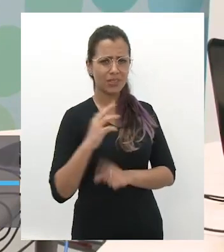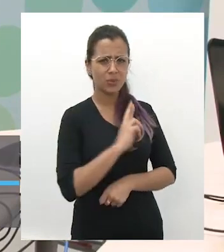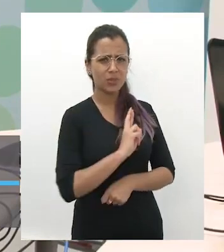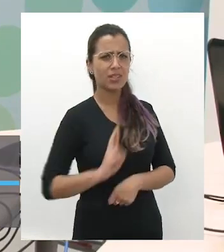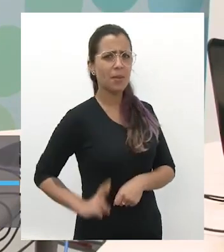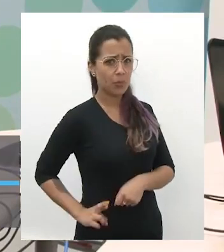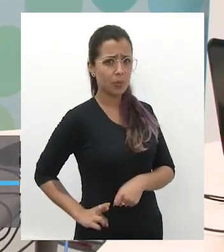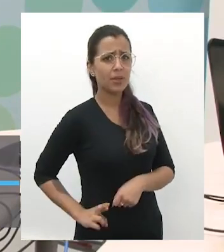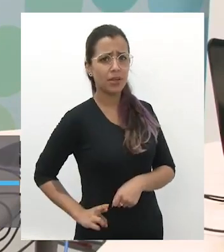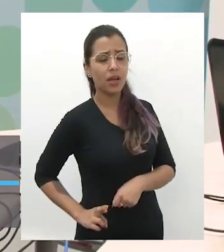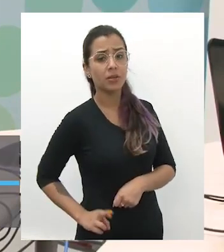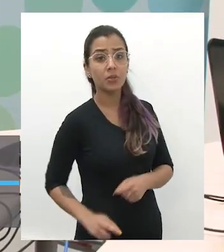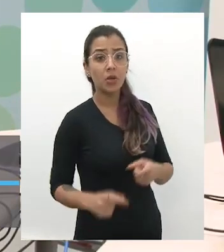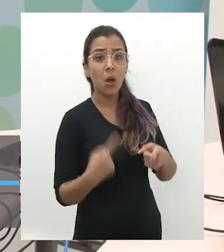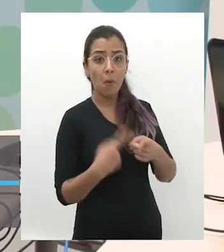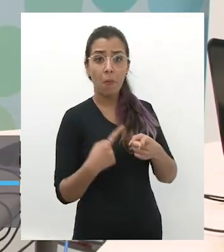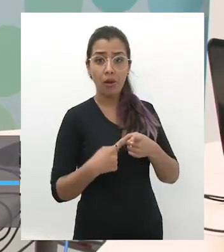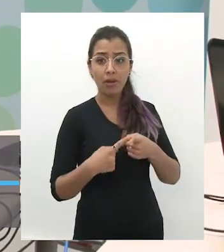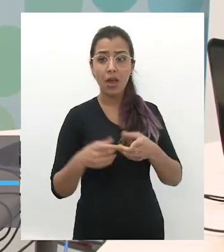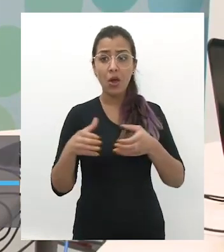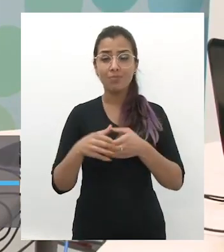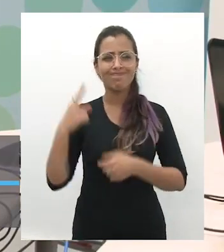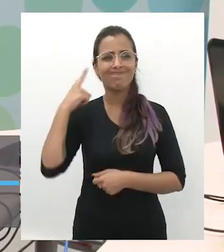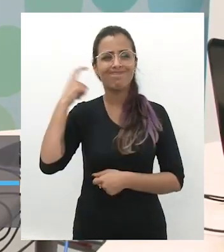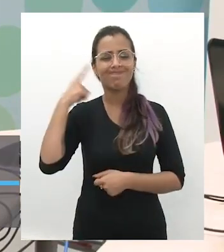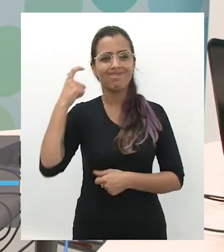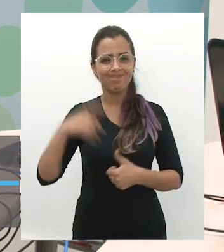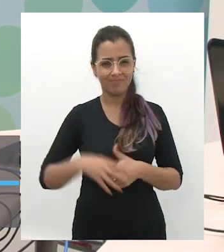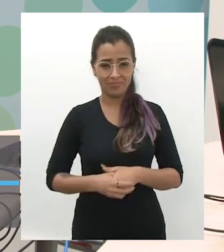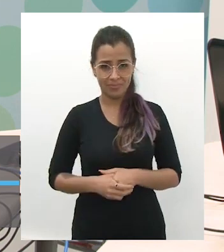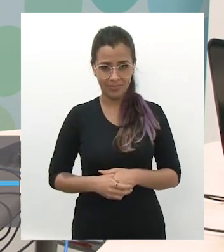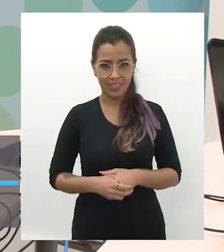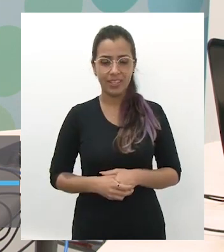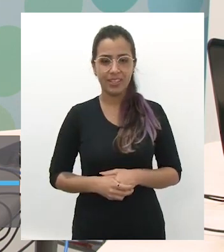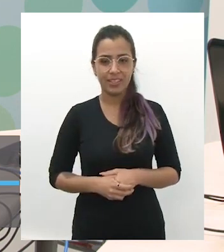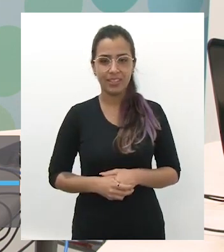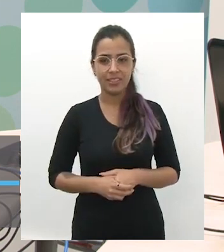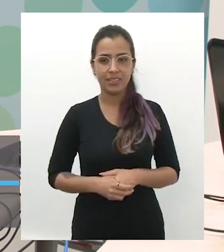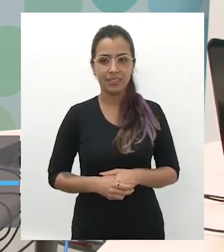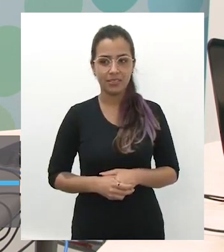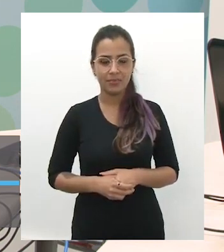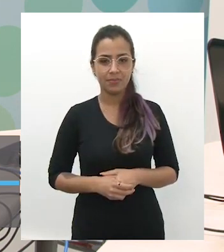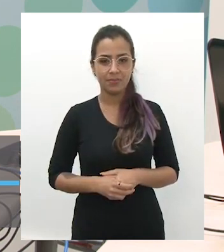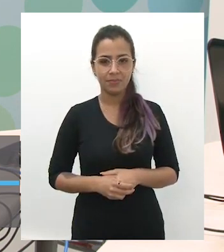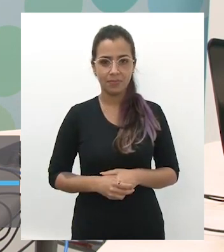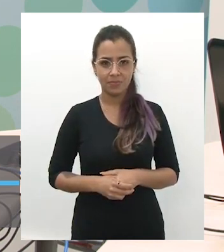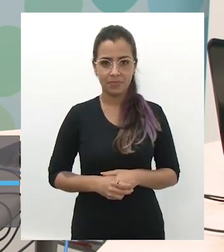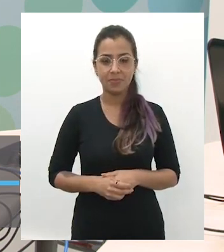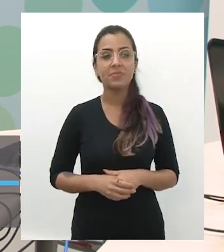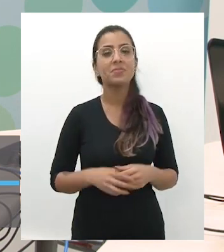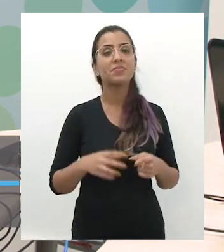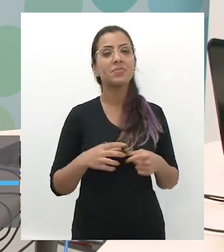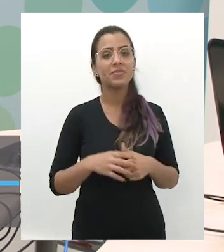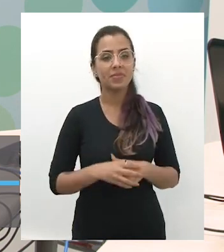mais uma vez, é um órgão importante porque é um órgão legislativo. Ele elabora e vota leis que